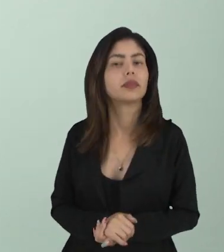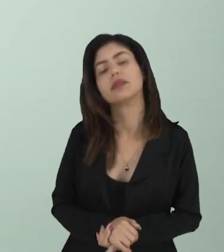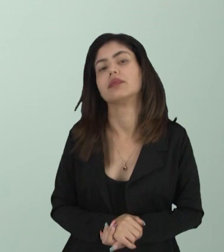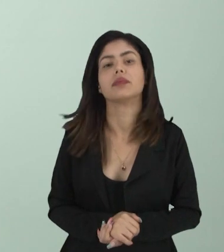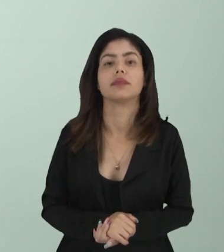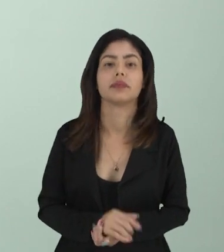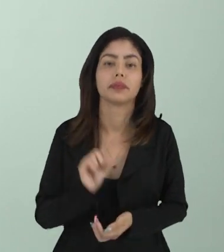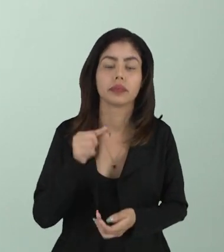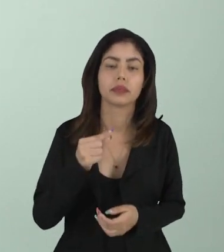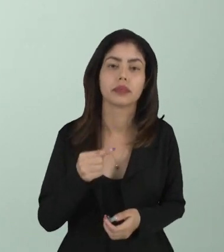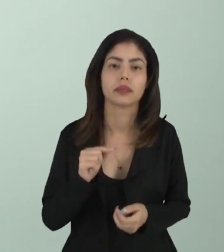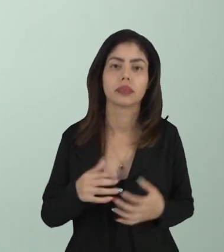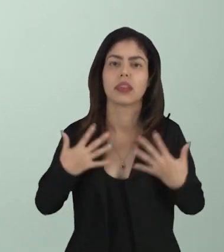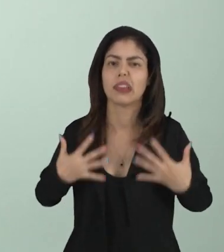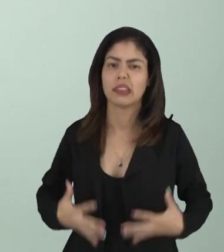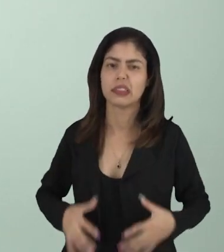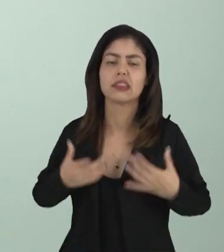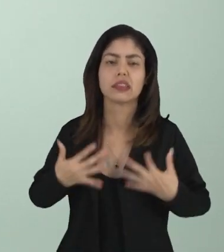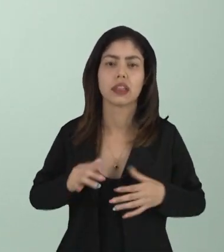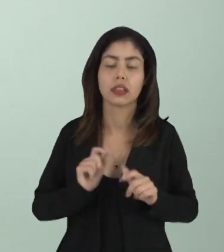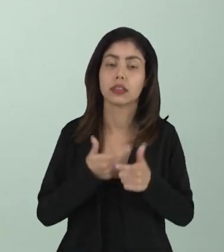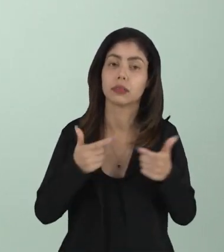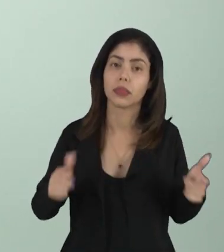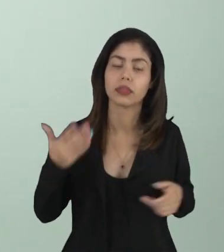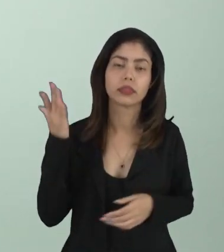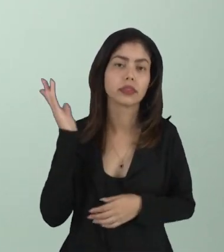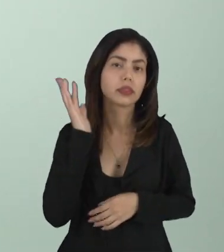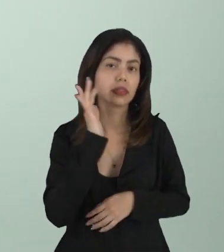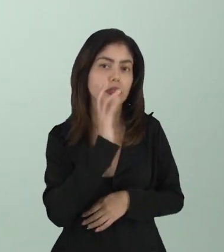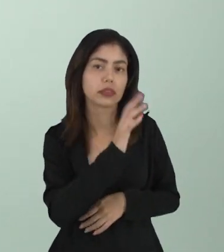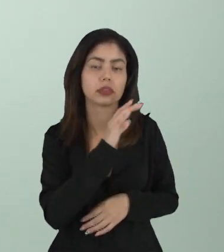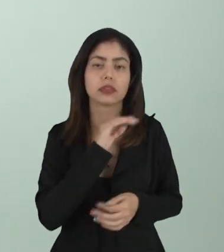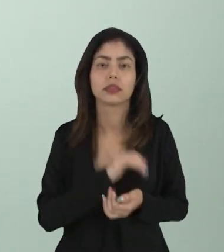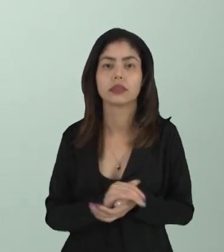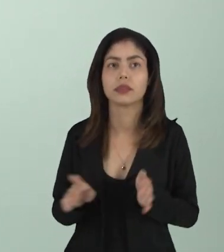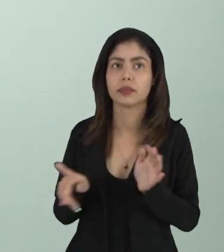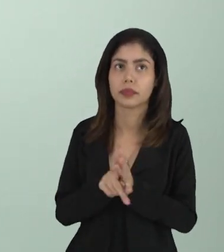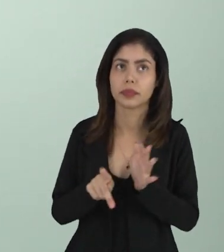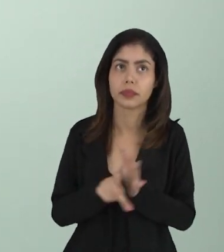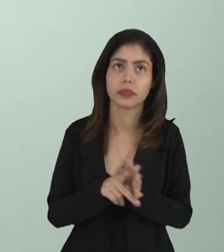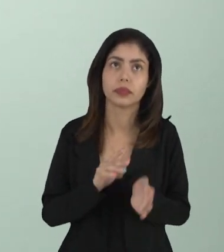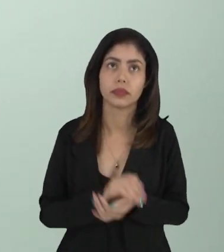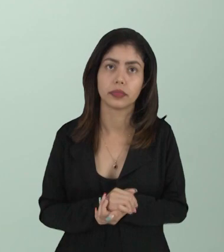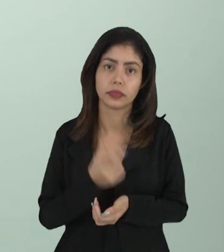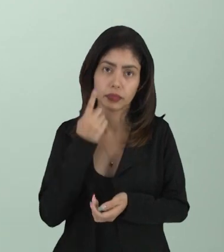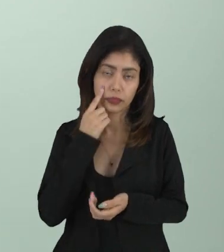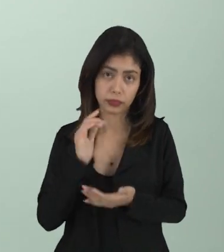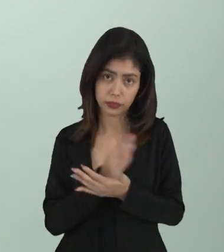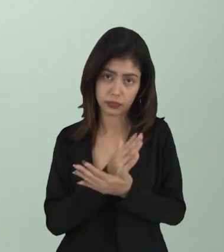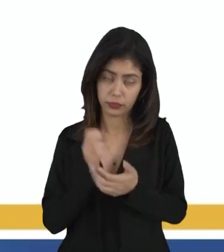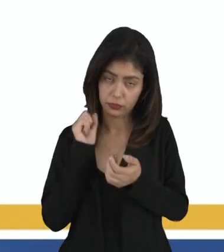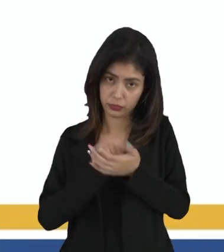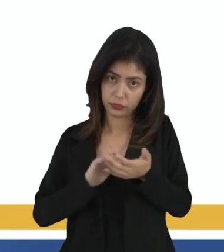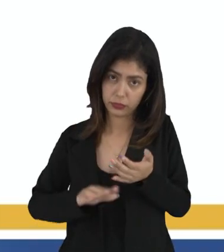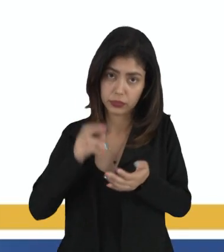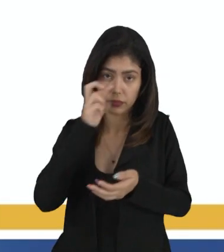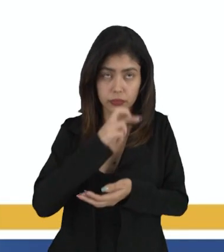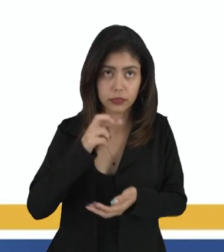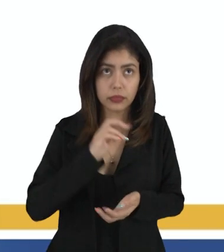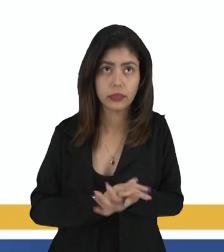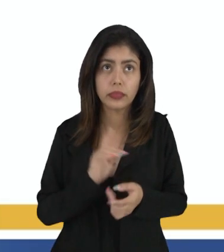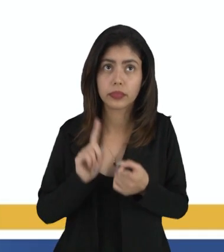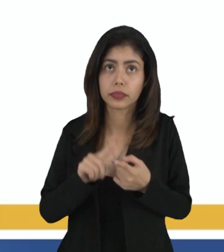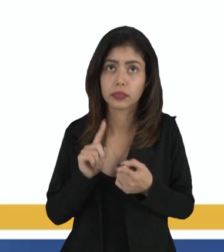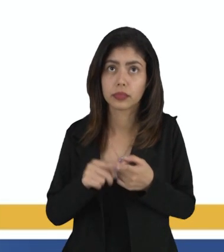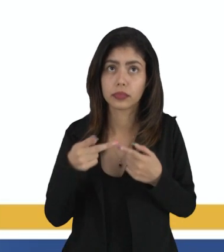energia, claro que dá uma sensação maior de calor, é uma definição real. Eu trouxe algumas questões para a gente fazer a análise.